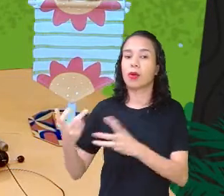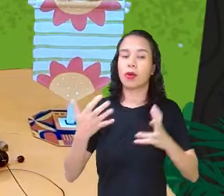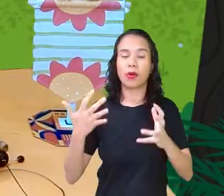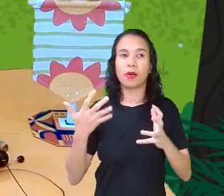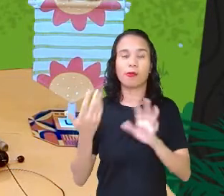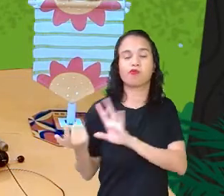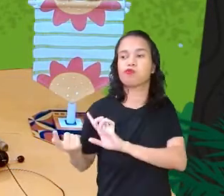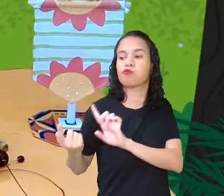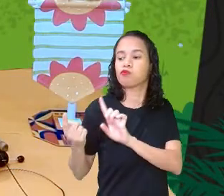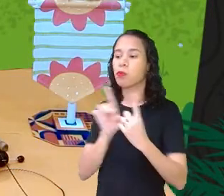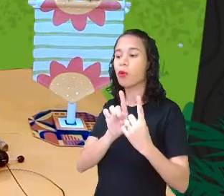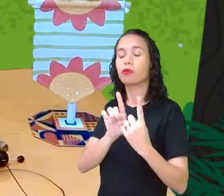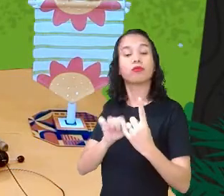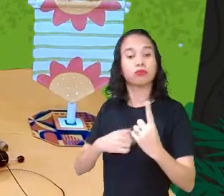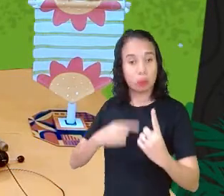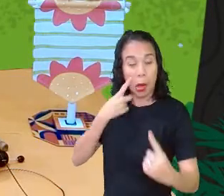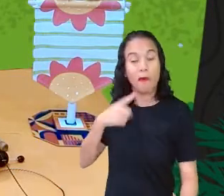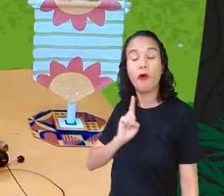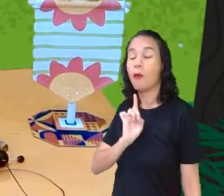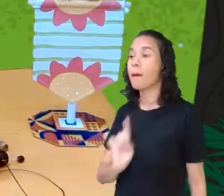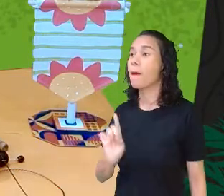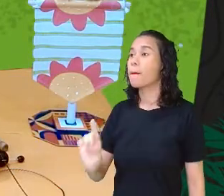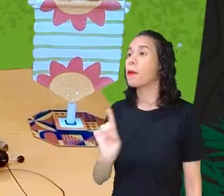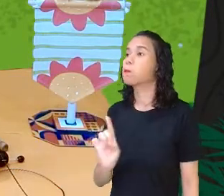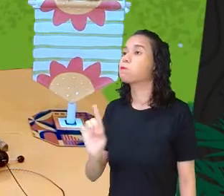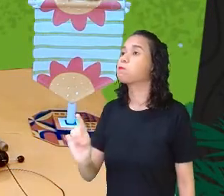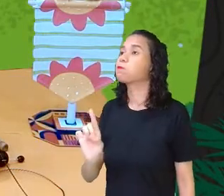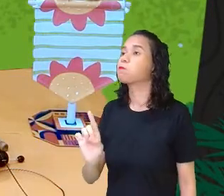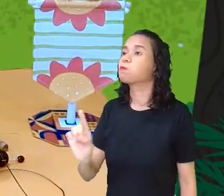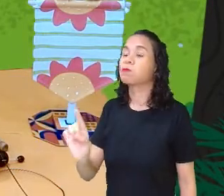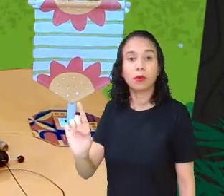virou as costas e foi embora.